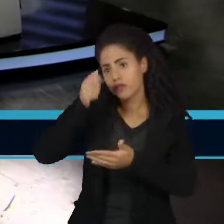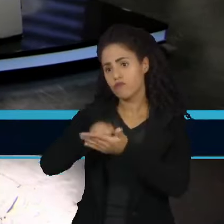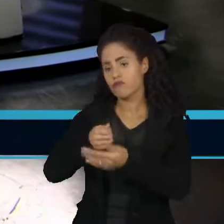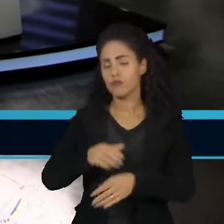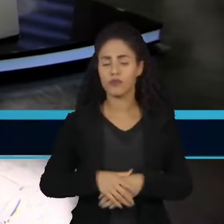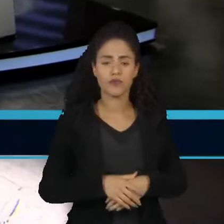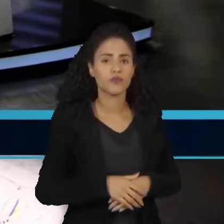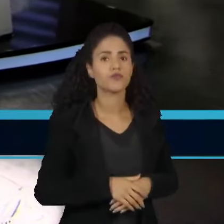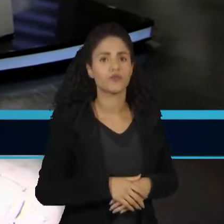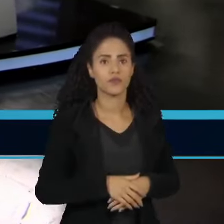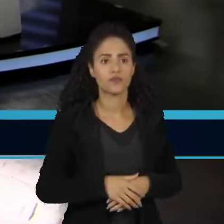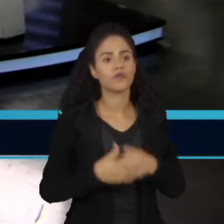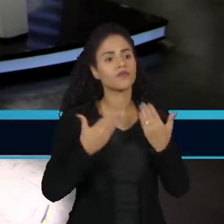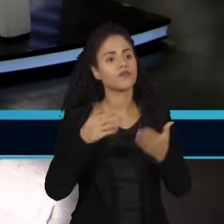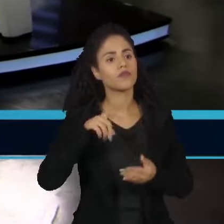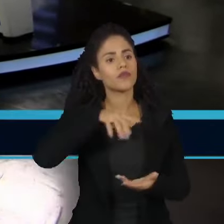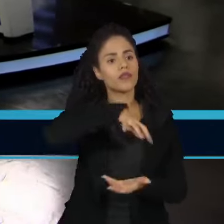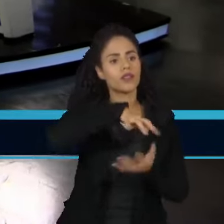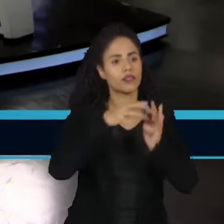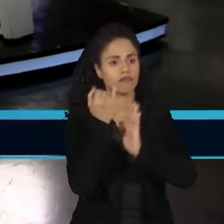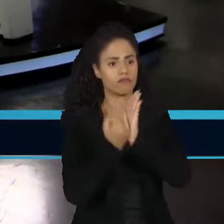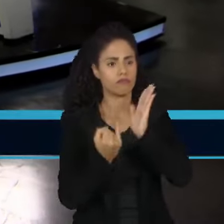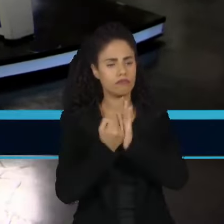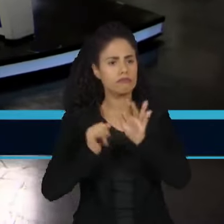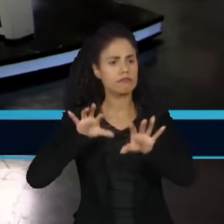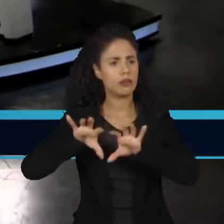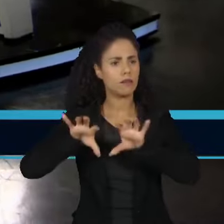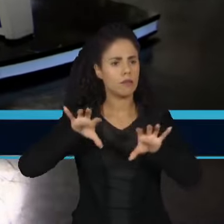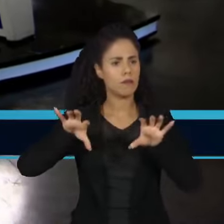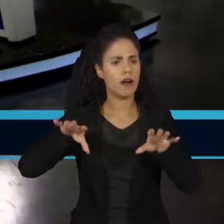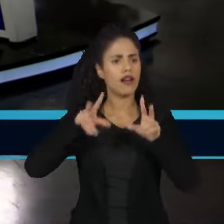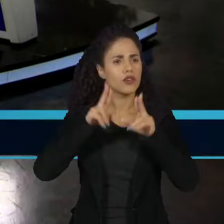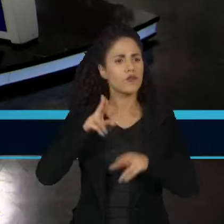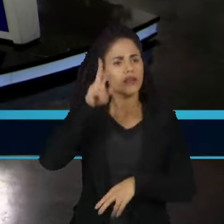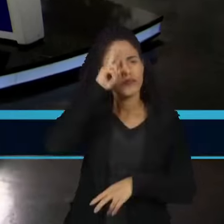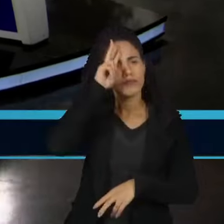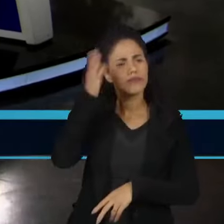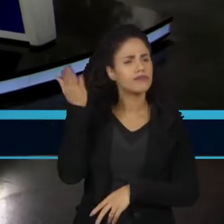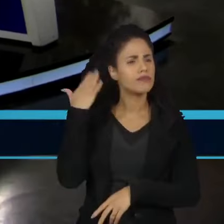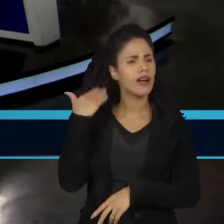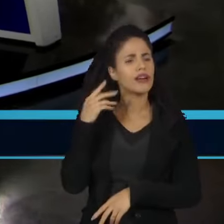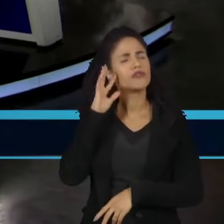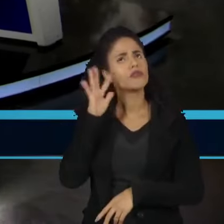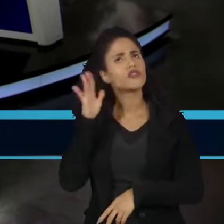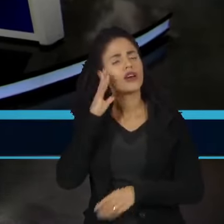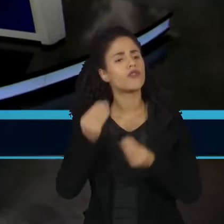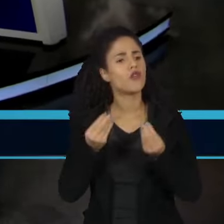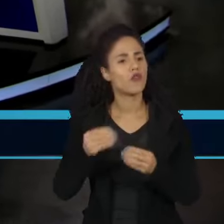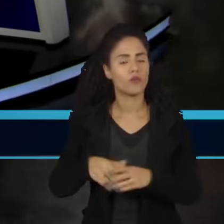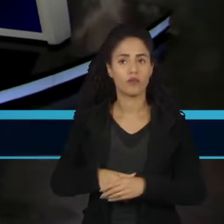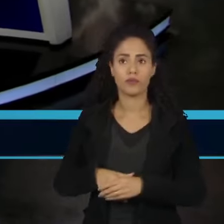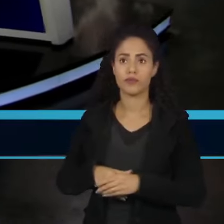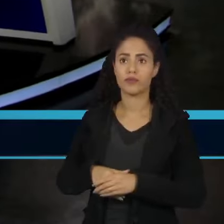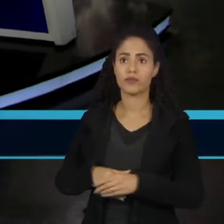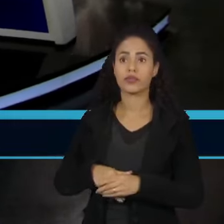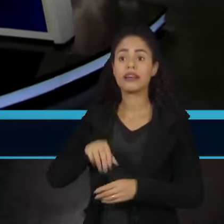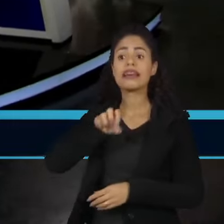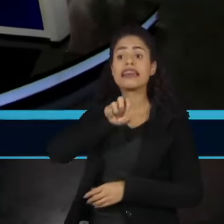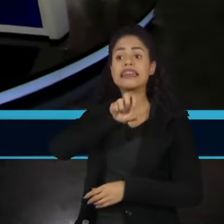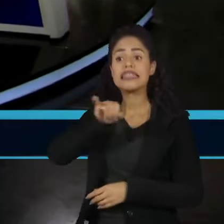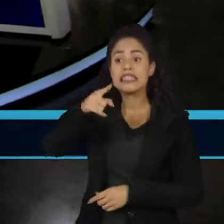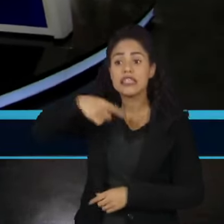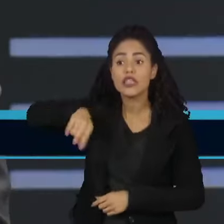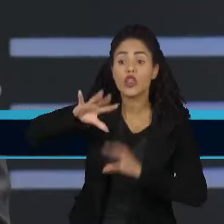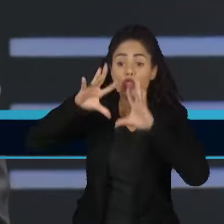Sakamoto, os efeitos da reforma serão grandes, como se imaginava lá no início? Se todos os lobistas que estão batendo perna